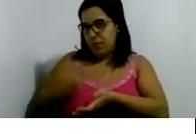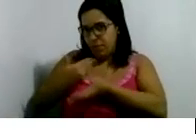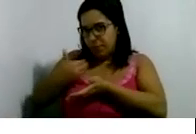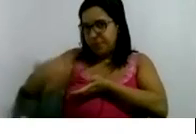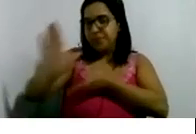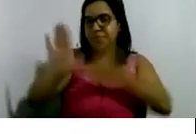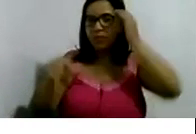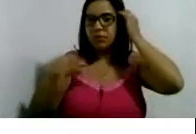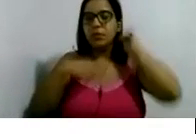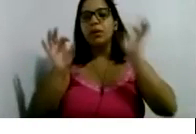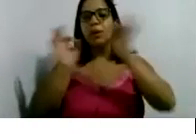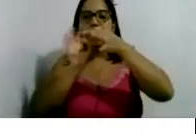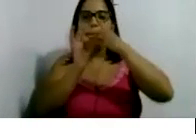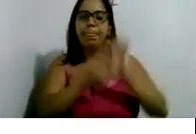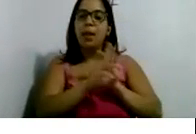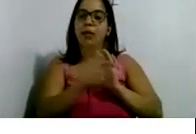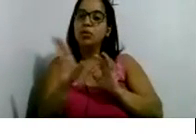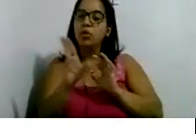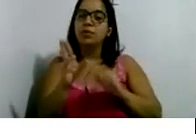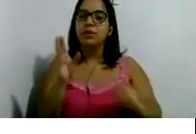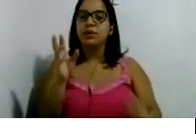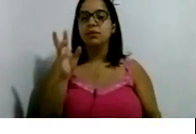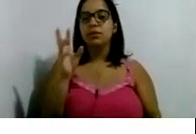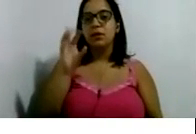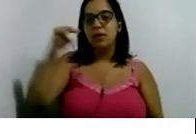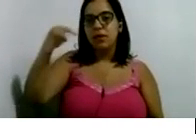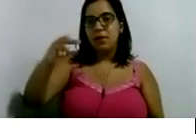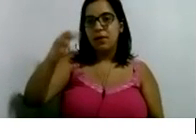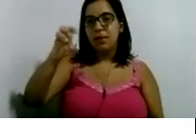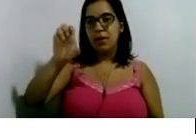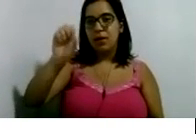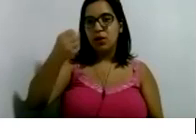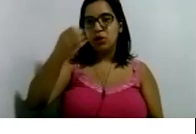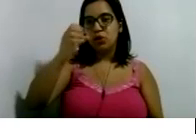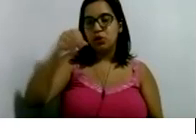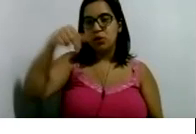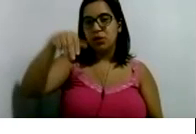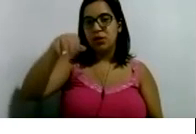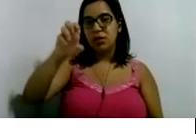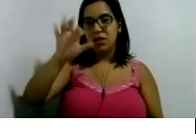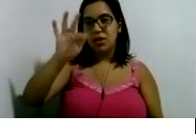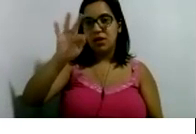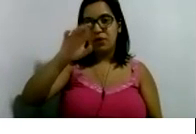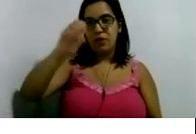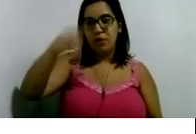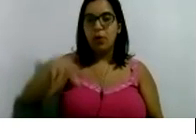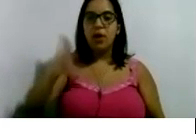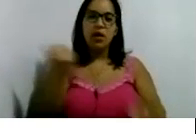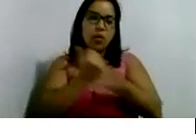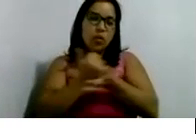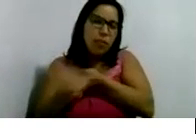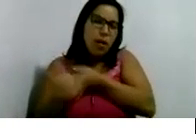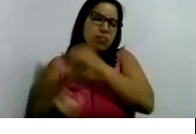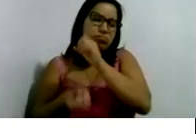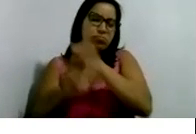já tem uma estrutura que é chamada de mesonéfro, e aqui a gente tem as unidades funcionais,